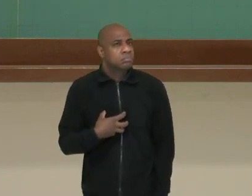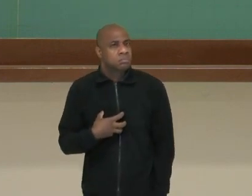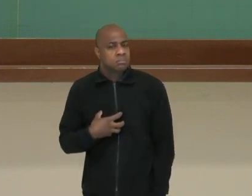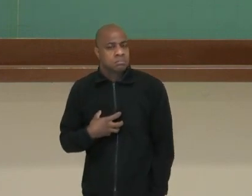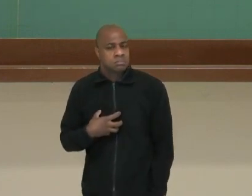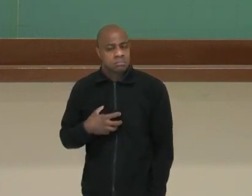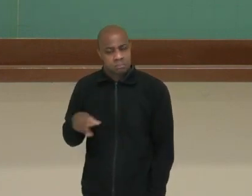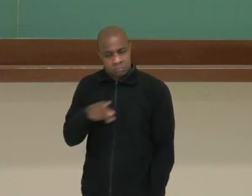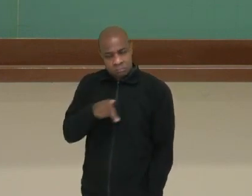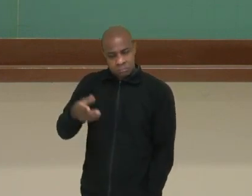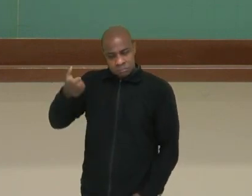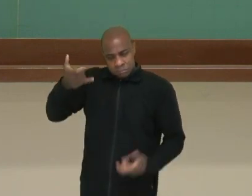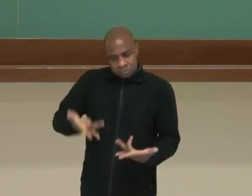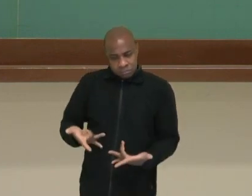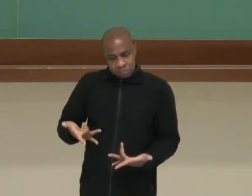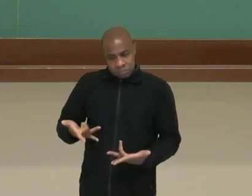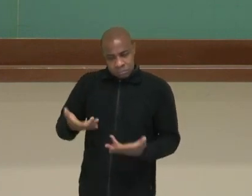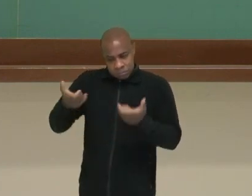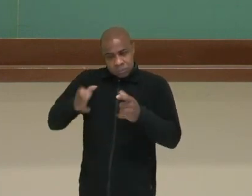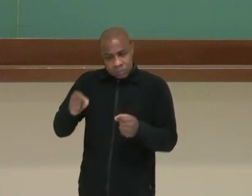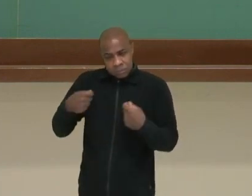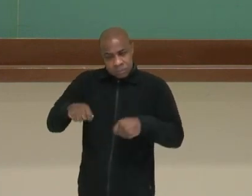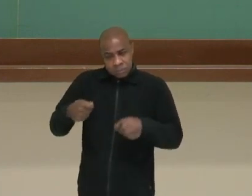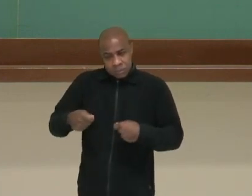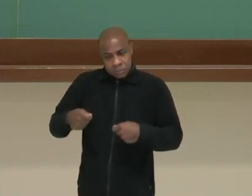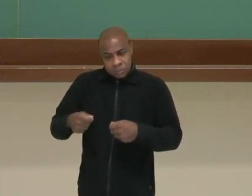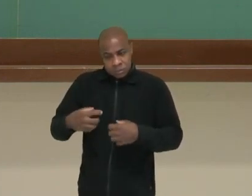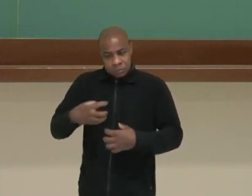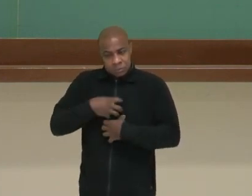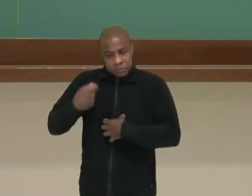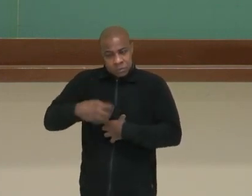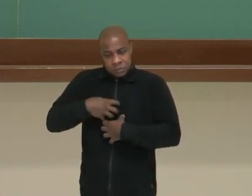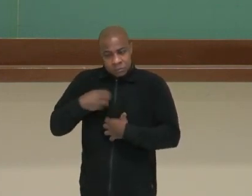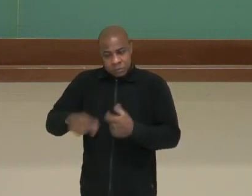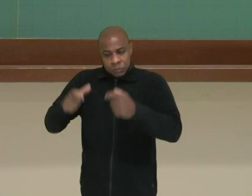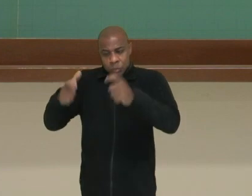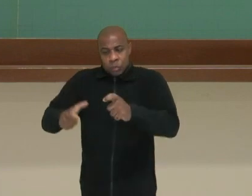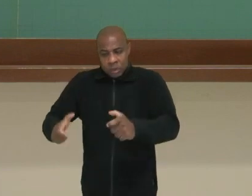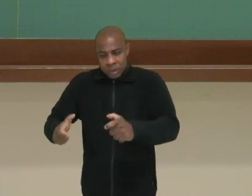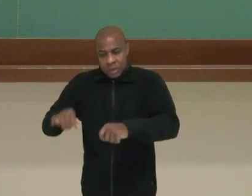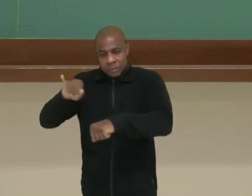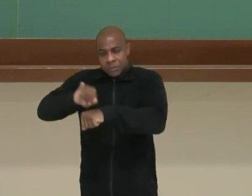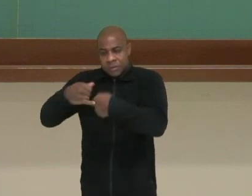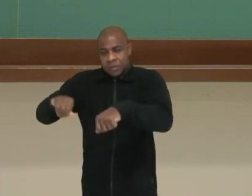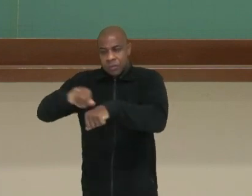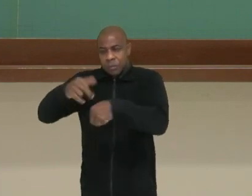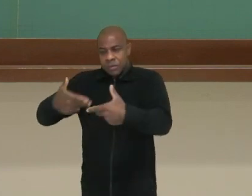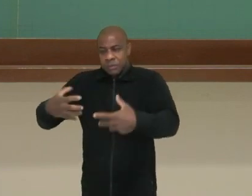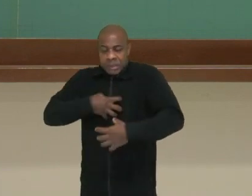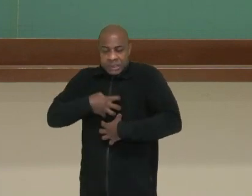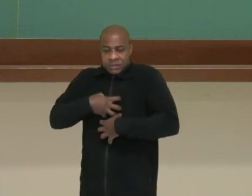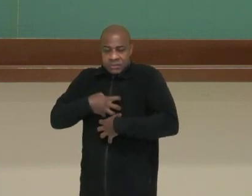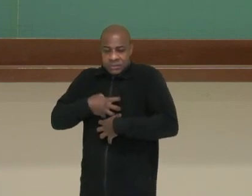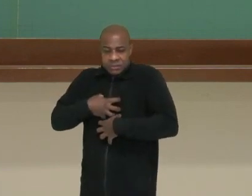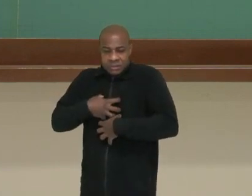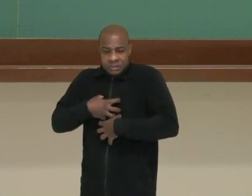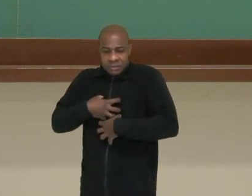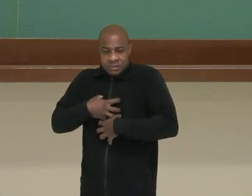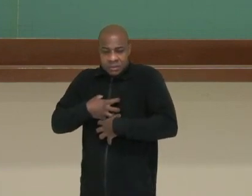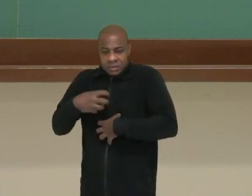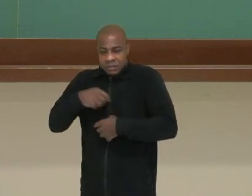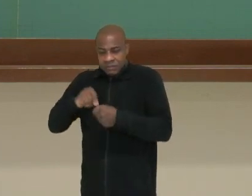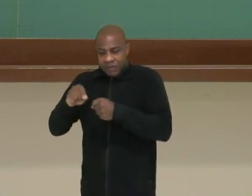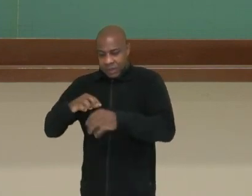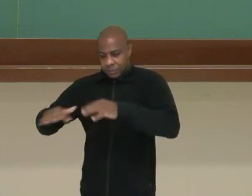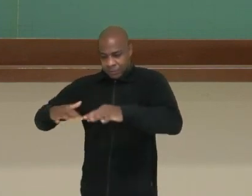som precisa de matéria para se propagar. Então, no espaço sideral não tem som. Tome cuidado. Isso aqui, ó, é matéria.